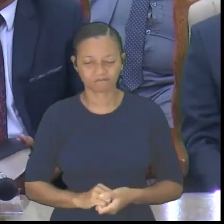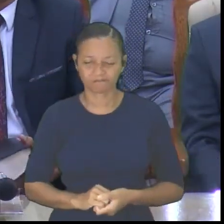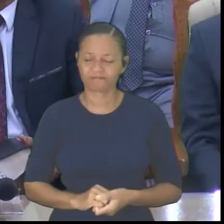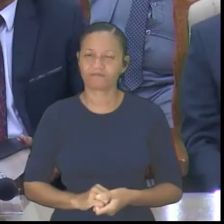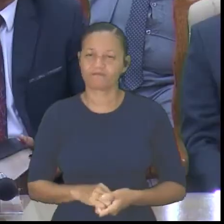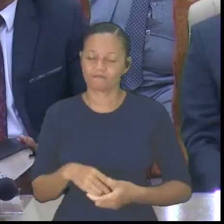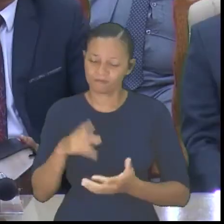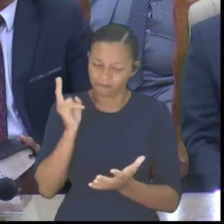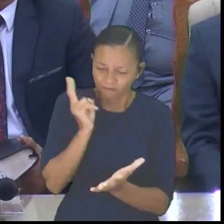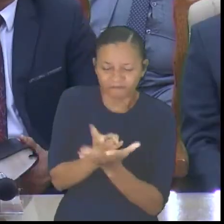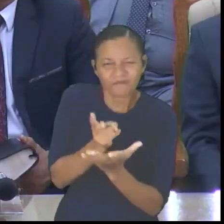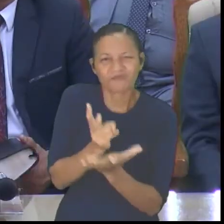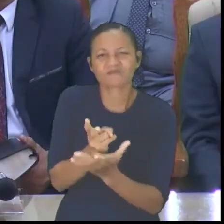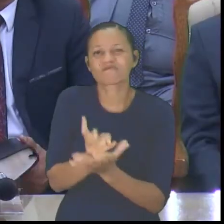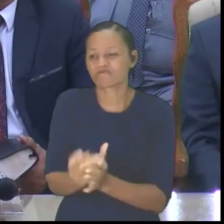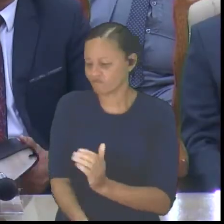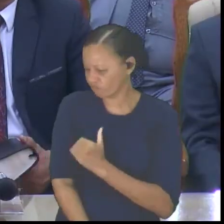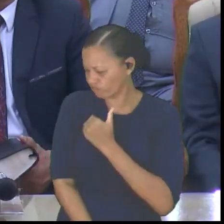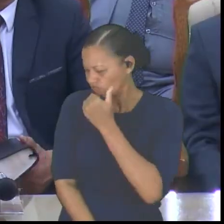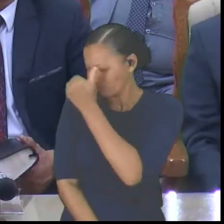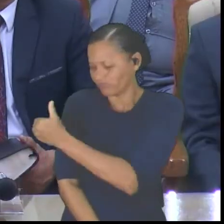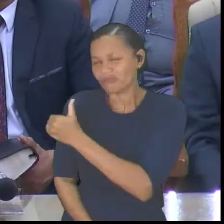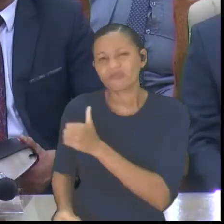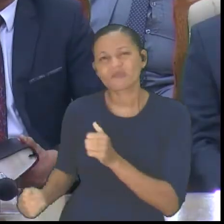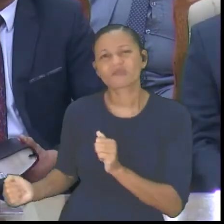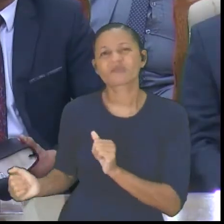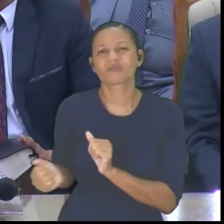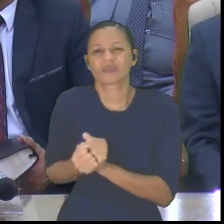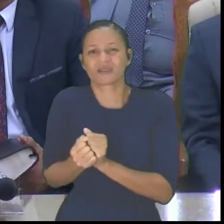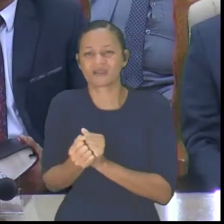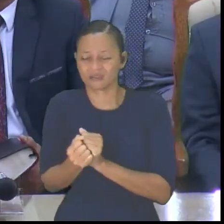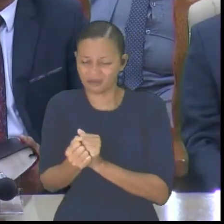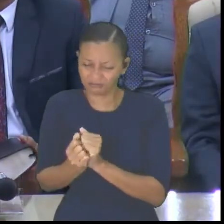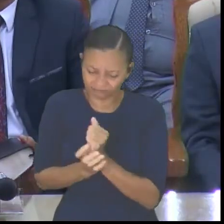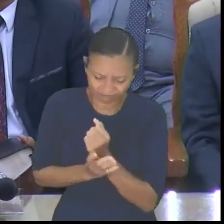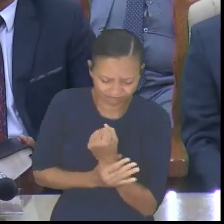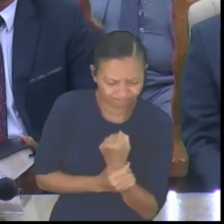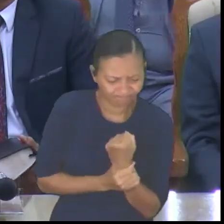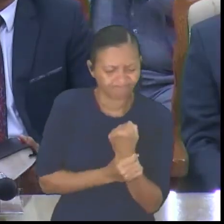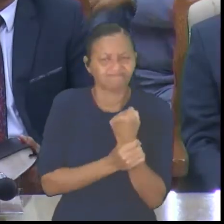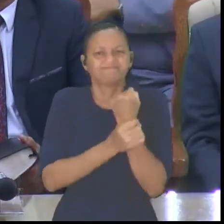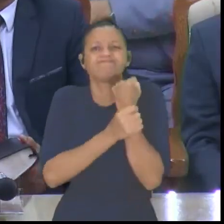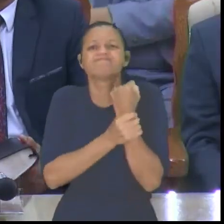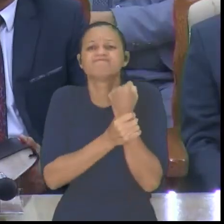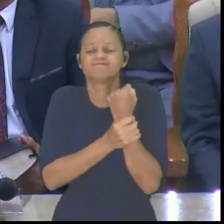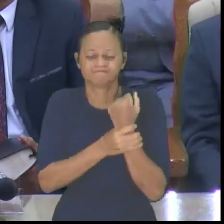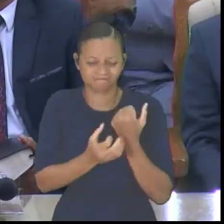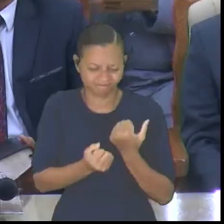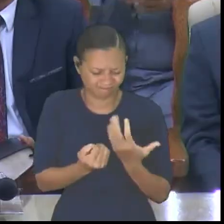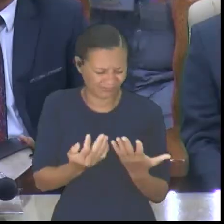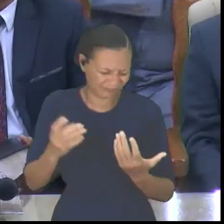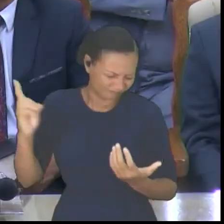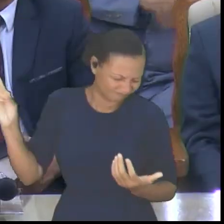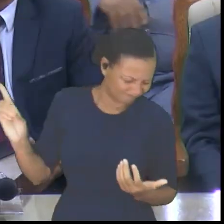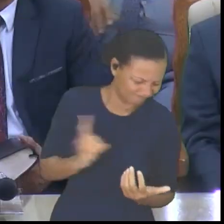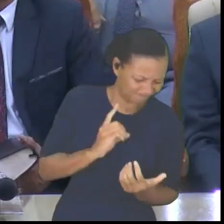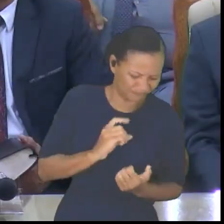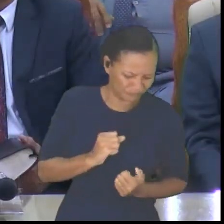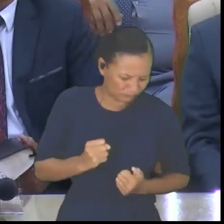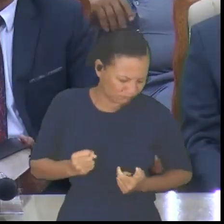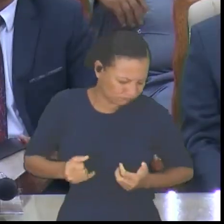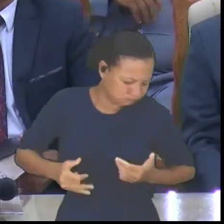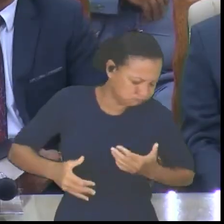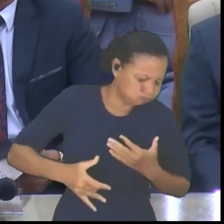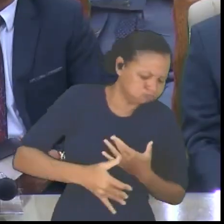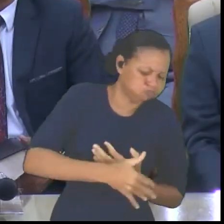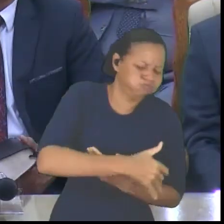Ele sempre estaria do nosso lado, para nos sustentar, nos envolver com o seu manto